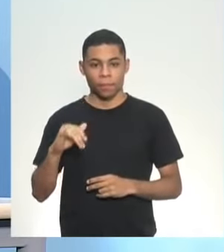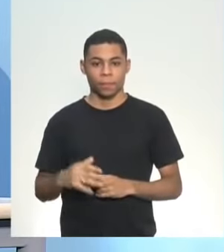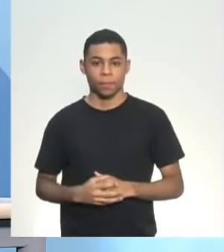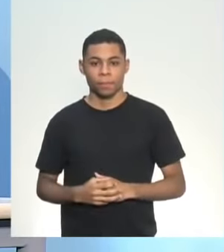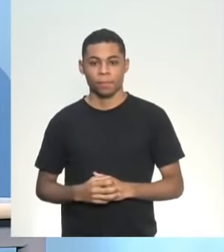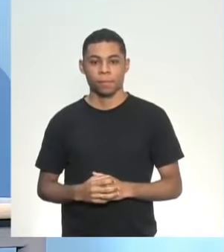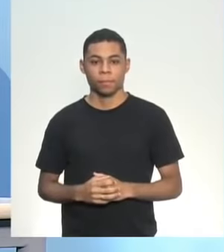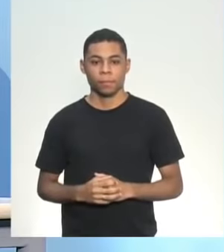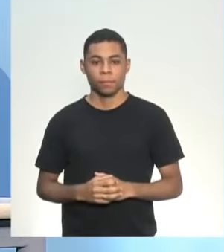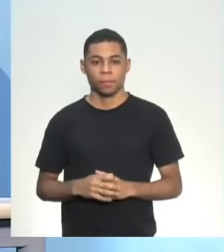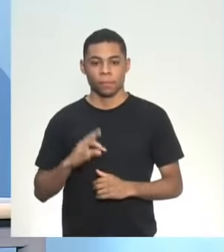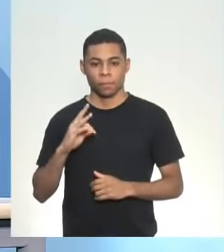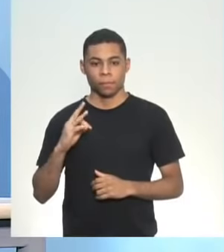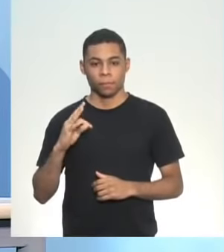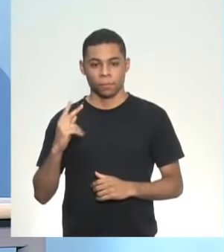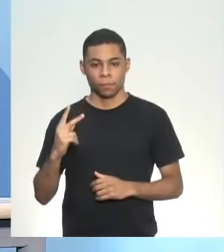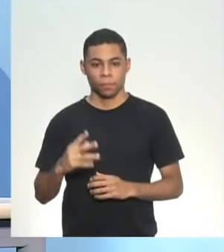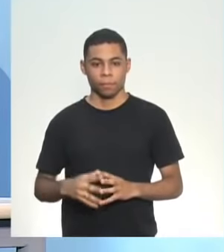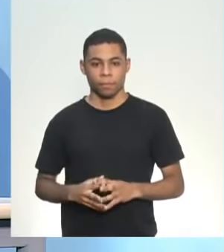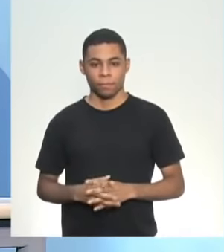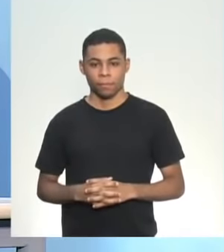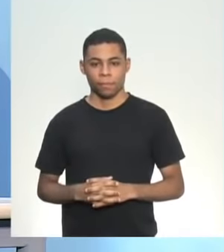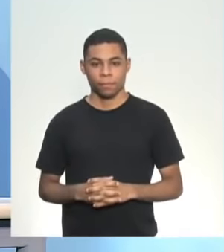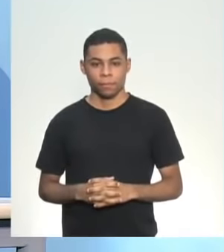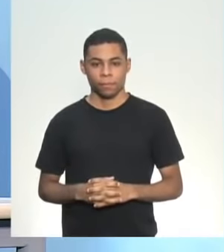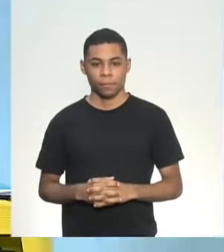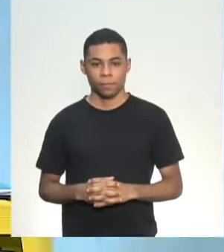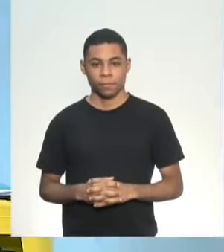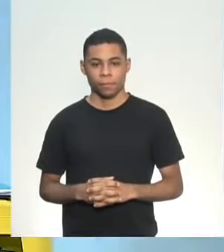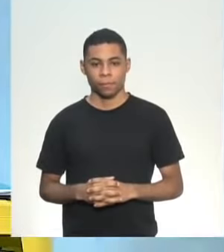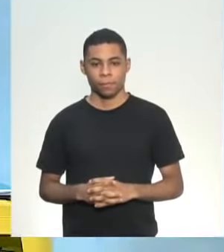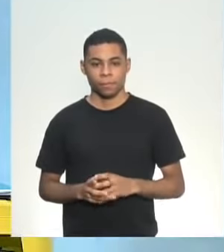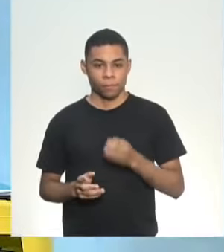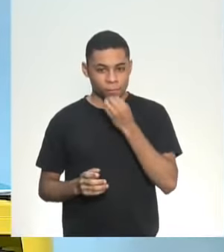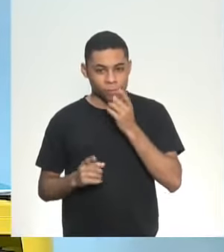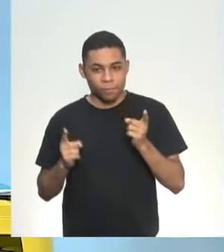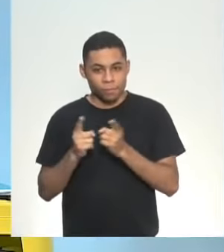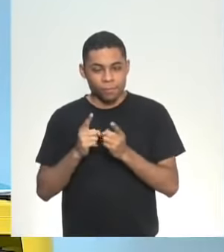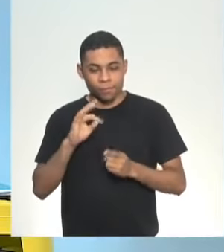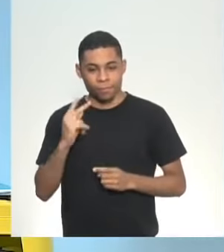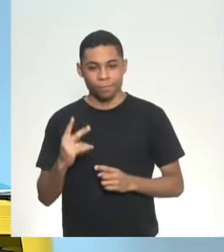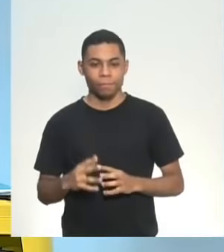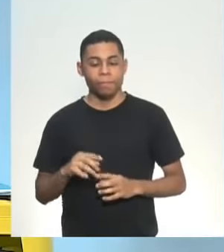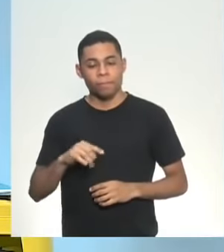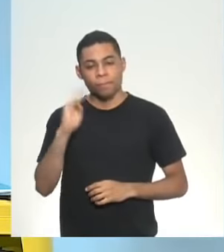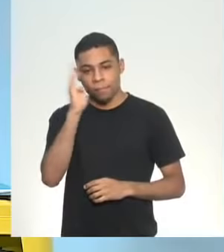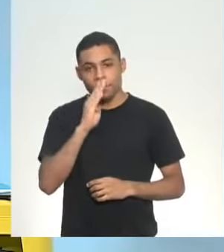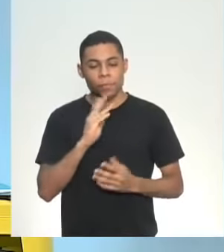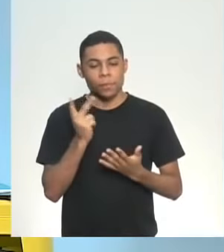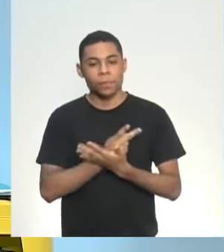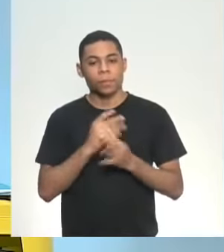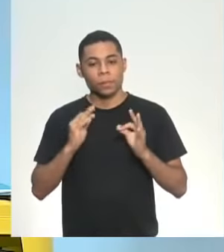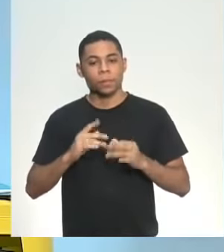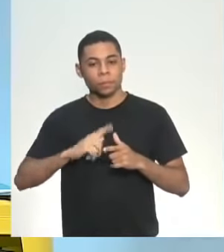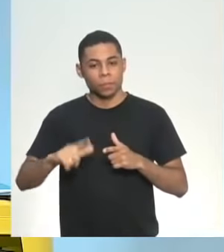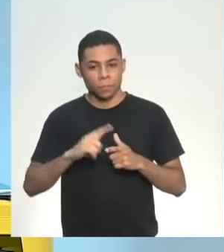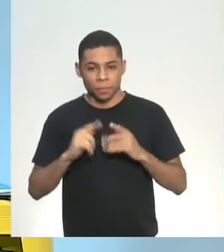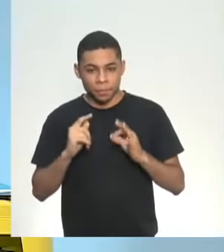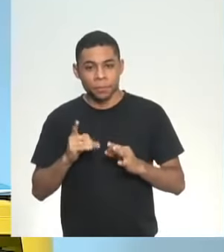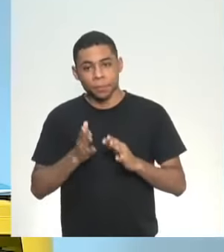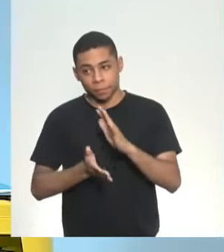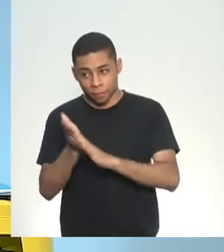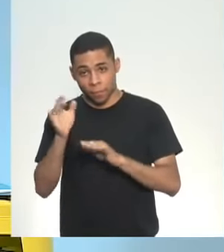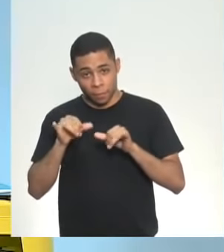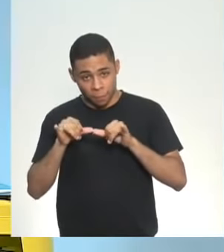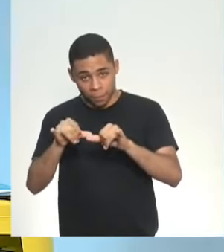falta ali pelo sol TP né pi pi Olha aí pô falei que é uma previação Zinha aí mas aqui no Brasil aconteceu o mesmo problema né que você